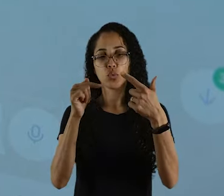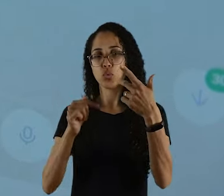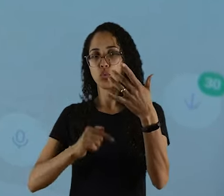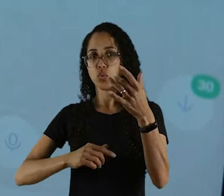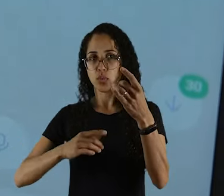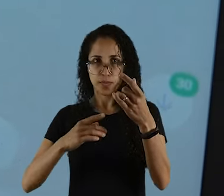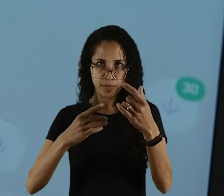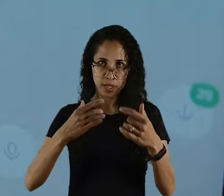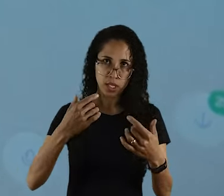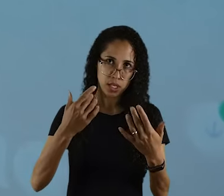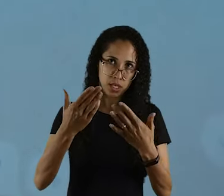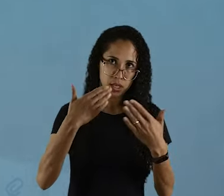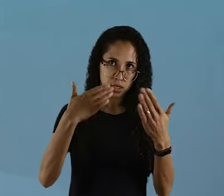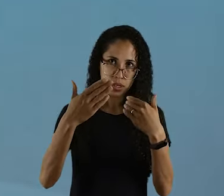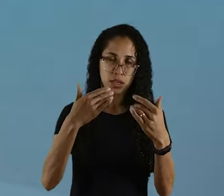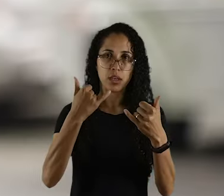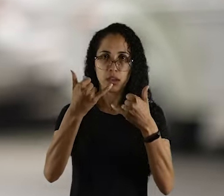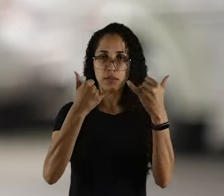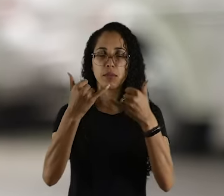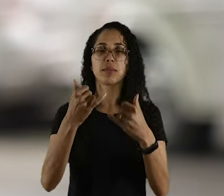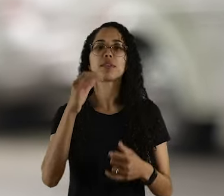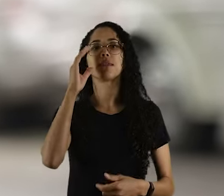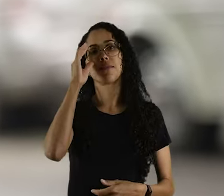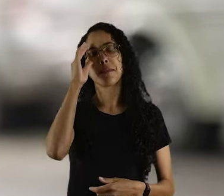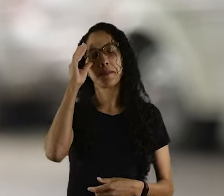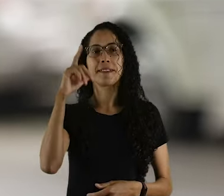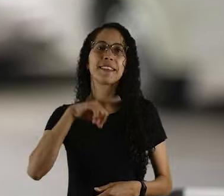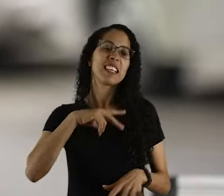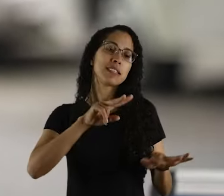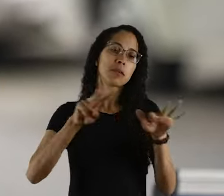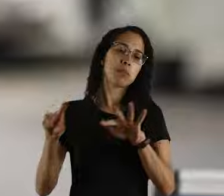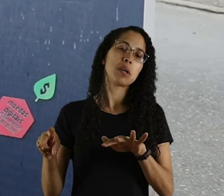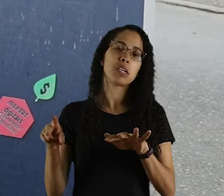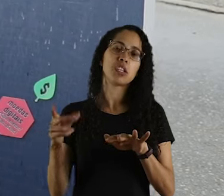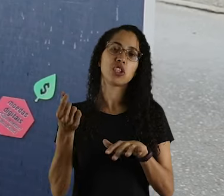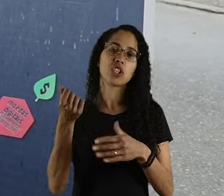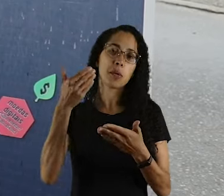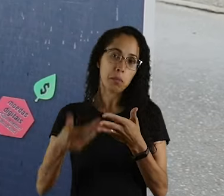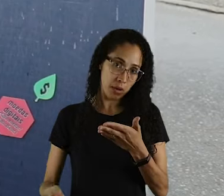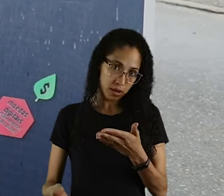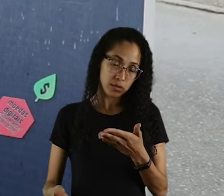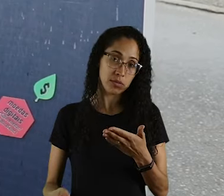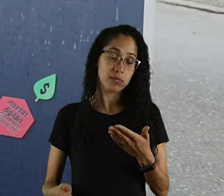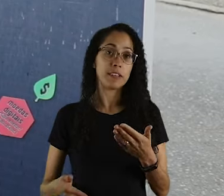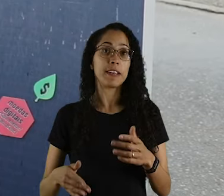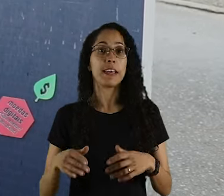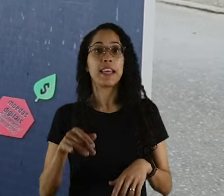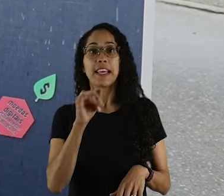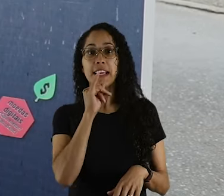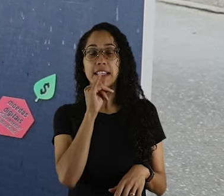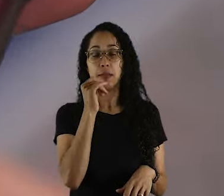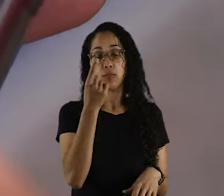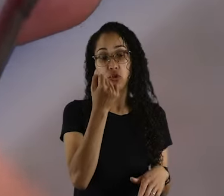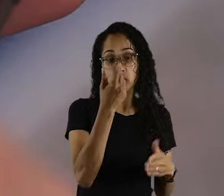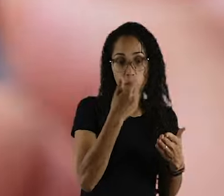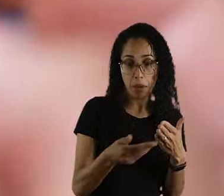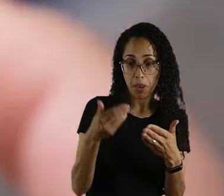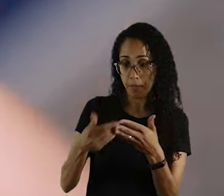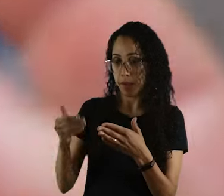aqui dados também, 24 horas. Tem semana que a gente perde muito. Então eu me policio, quando eu comecei a perder um bom